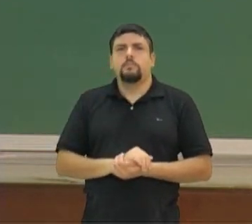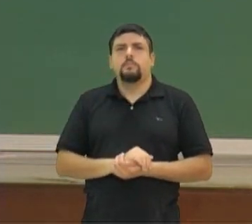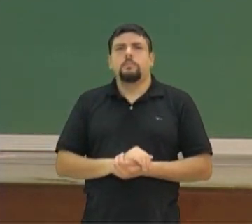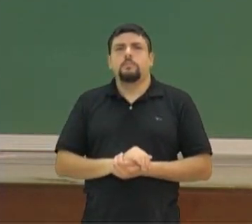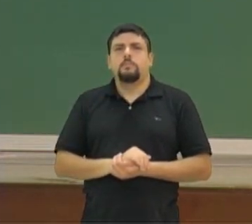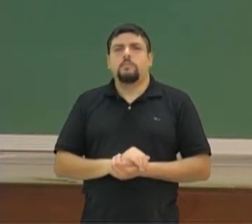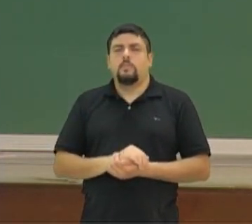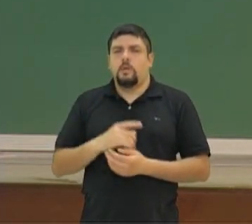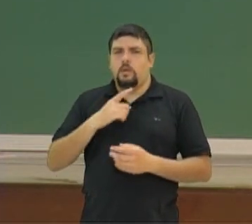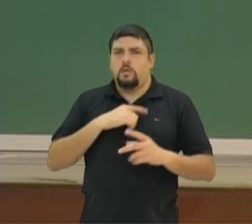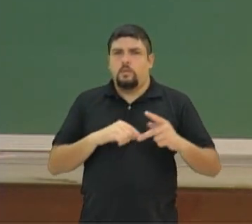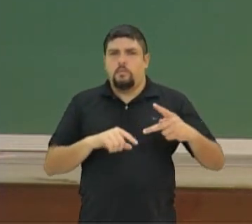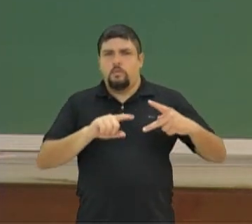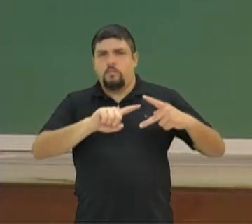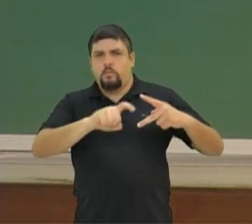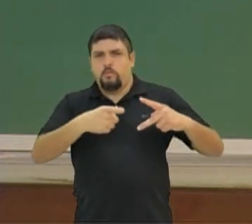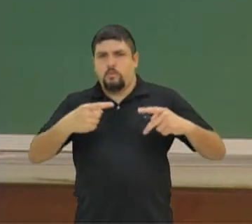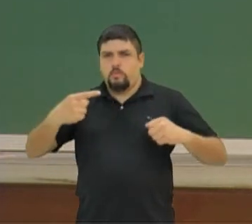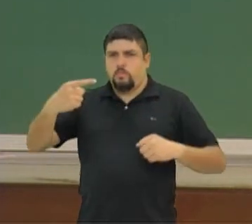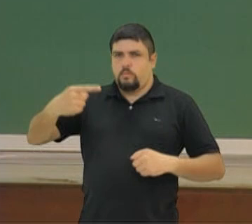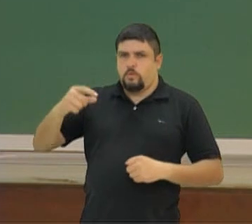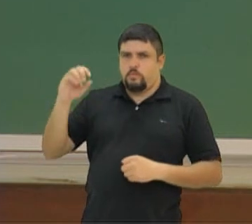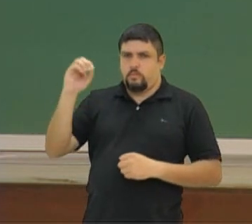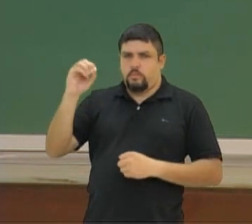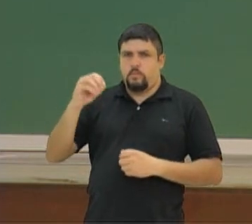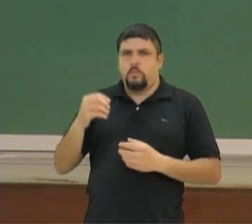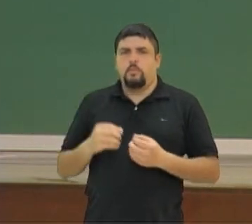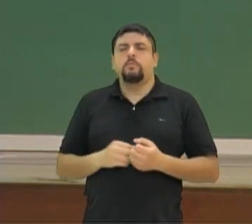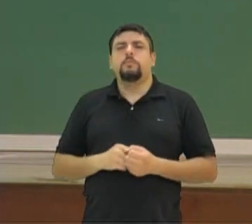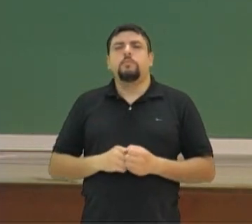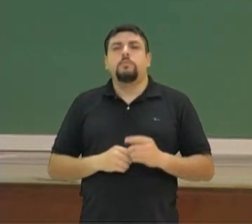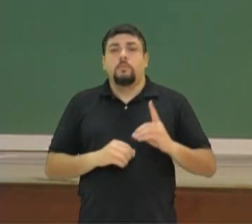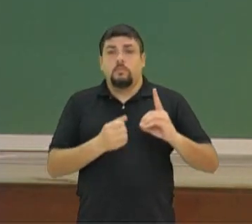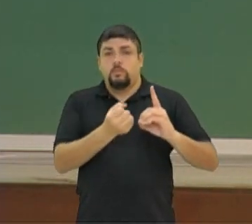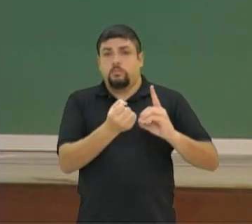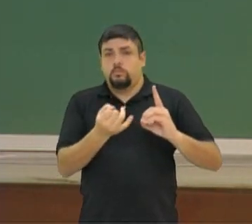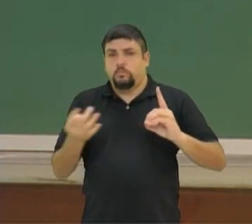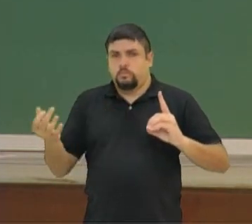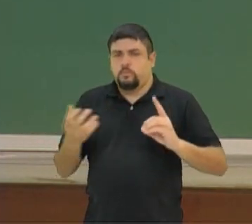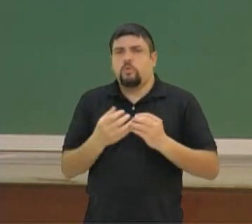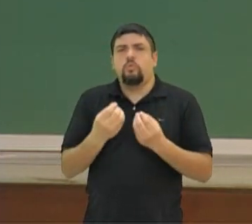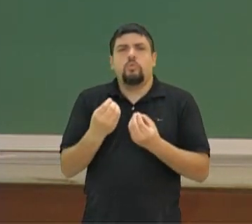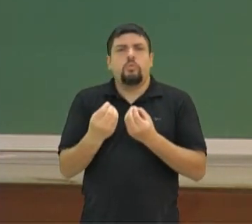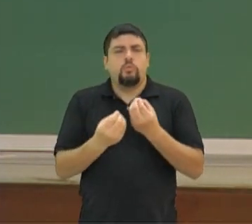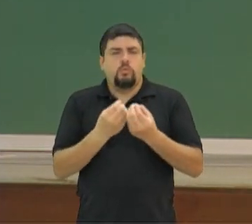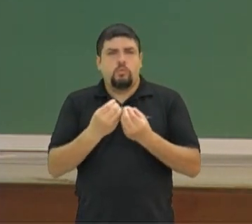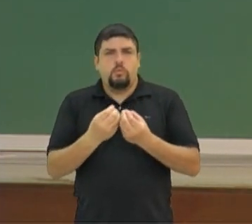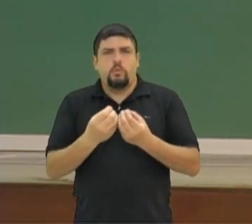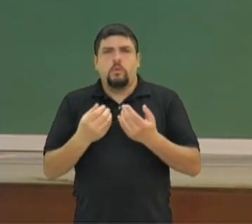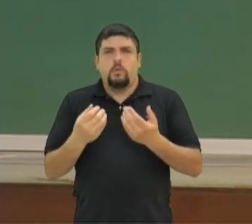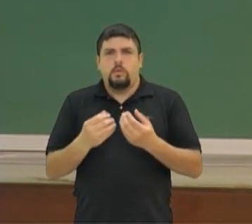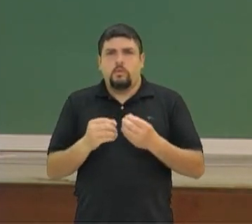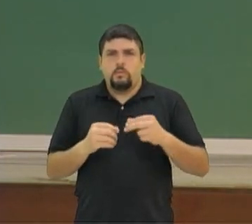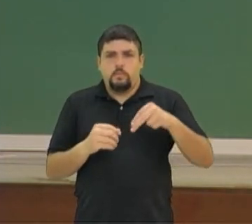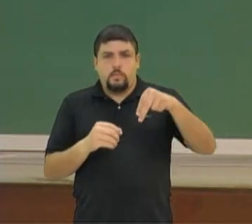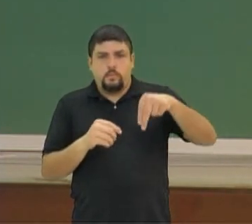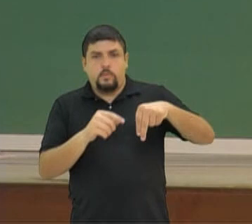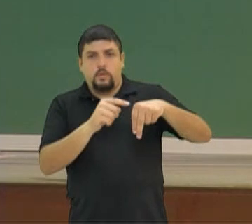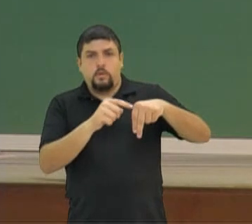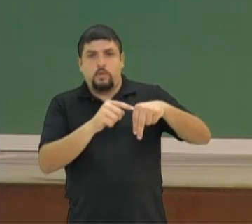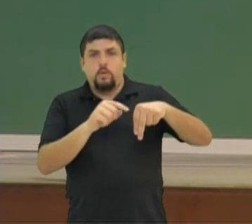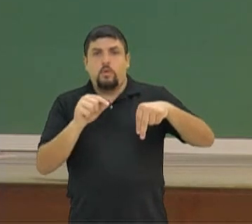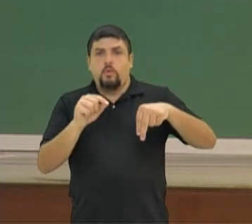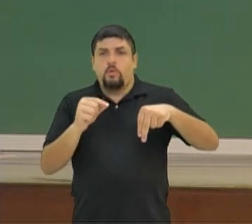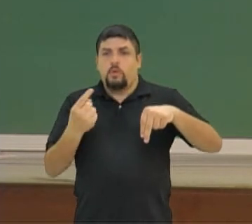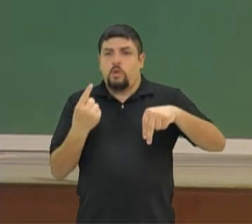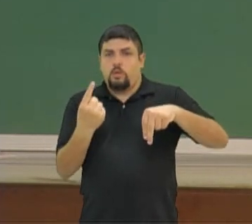polinômio de primeiro grau. Pelo teorema da decomposição, todo e qualquer polinômio para n, que é grau maior ou